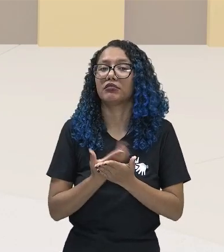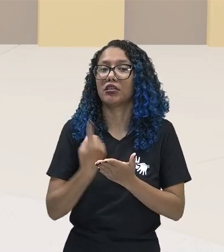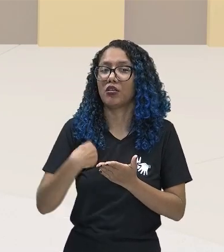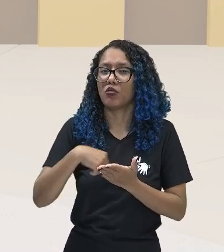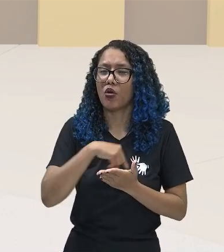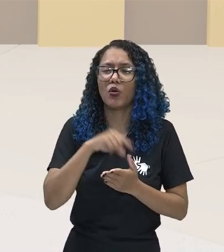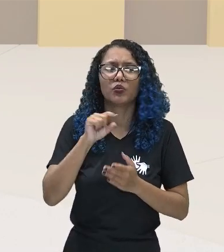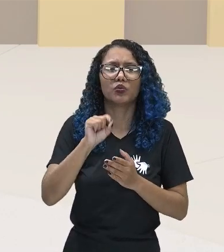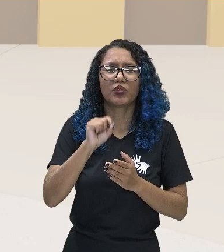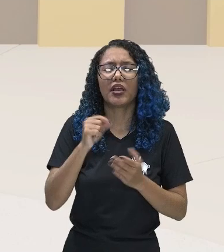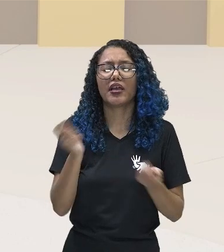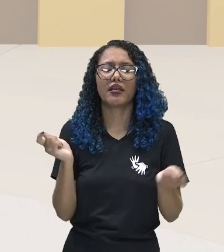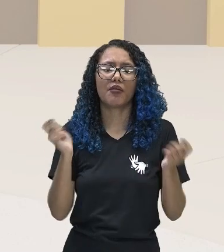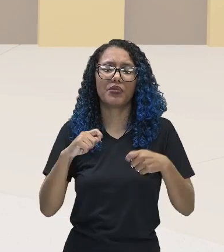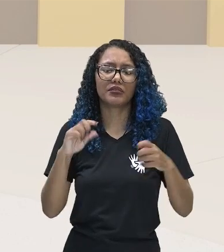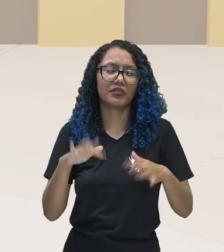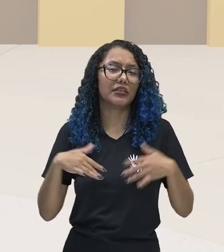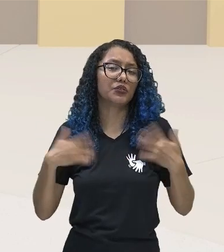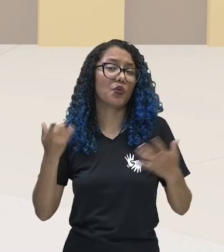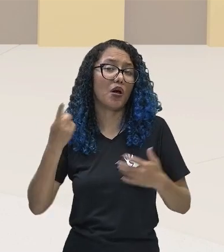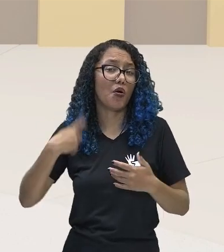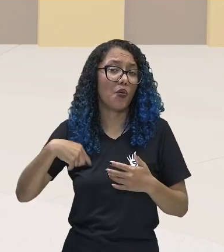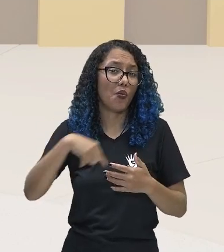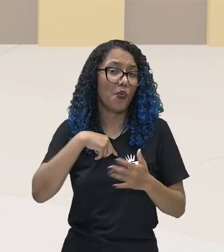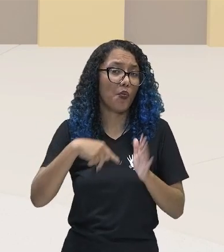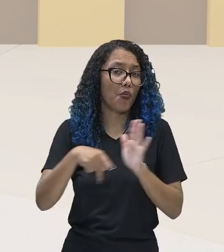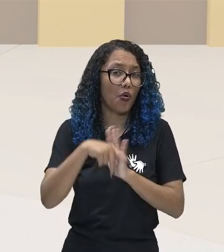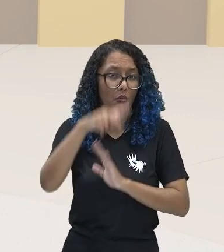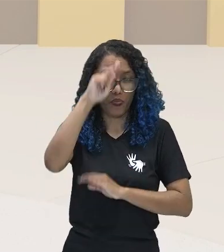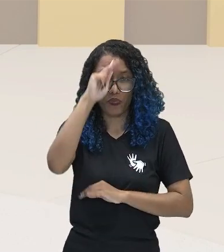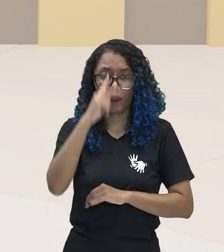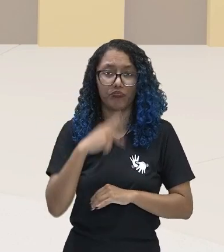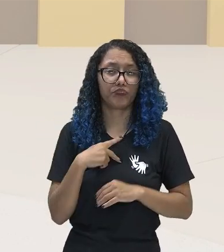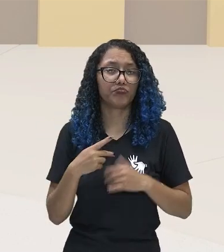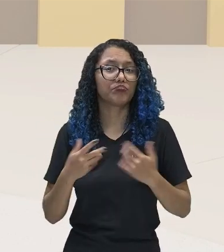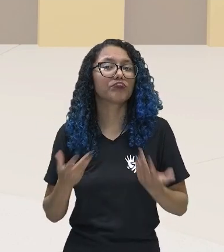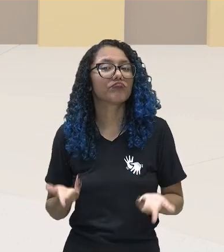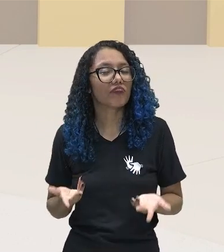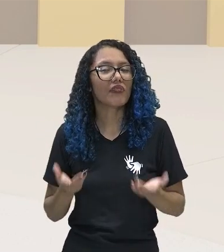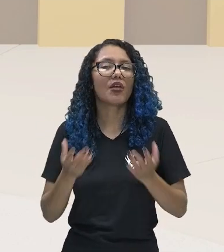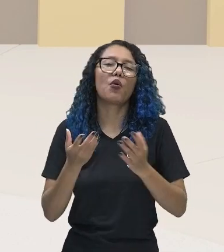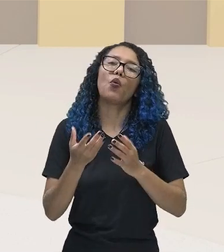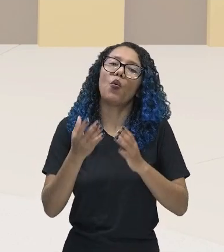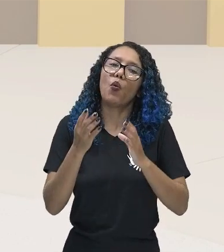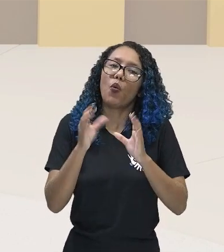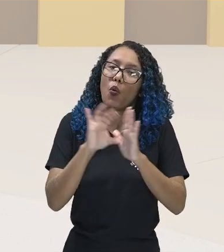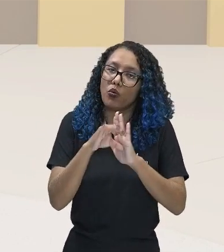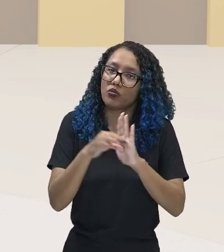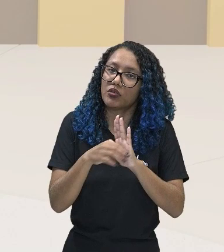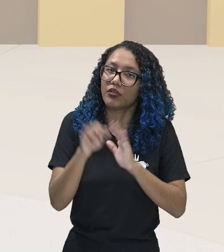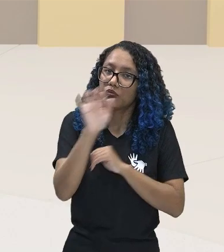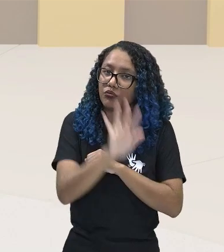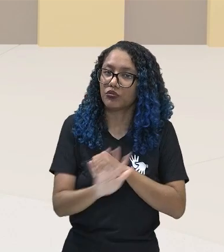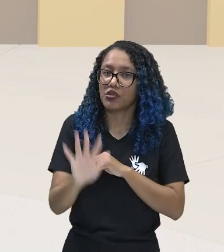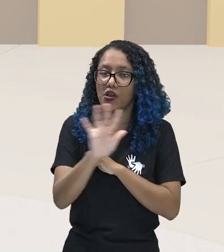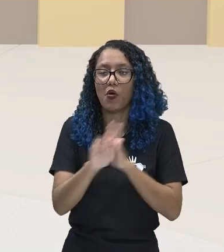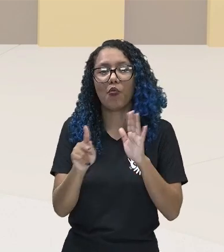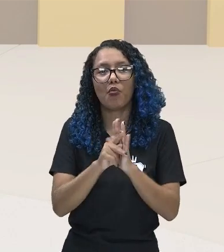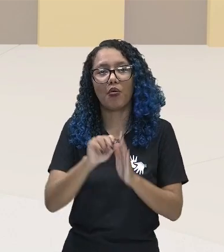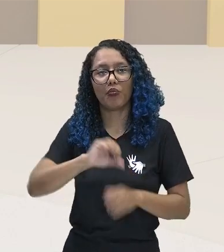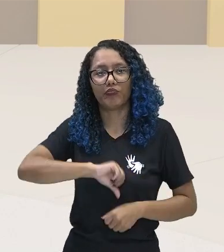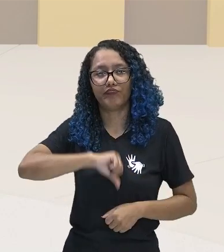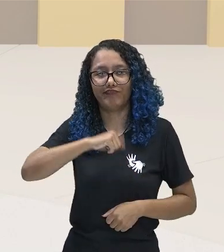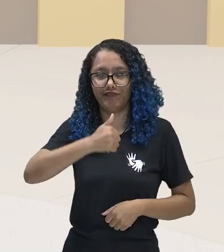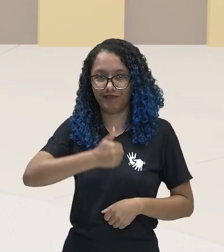que somos capazes, né? Então, esse é o conceito geral da autoestima. Então, observamos que ela é composta